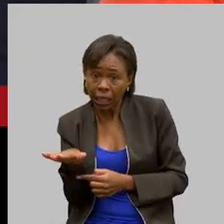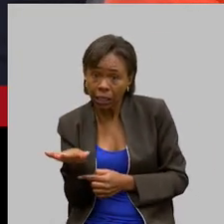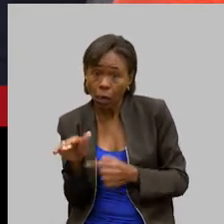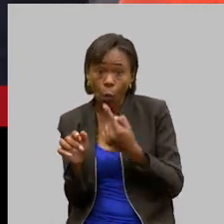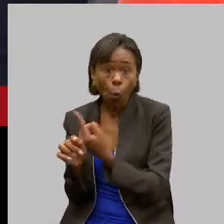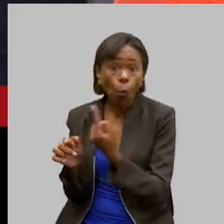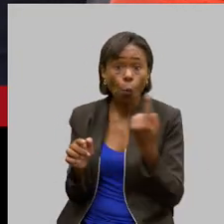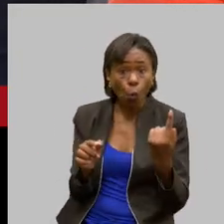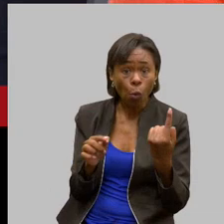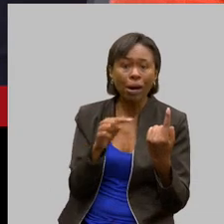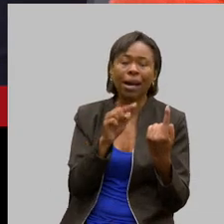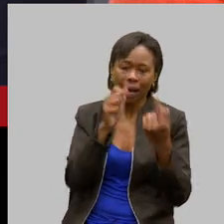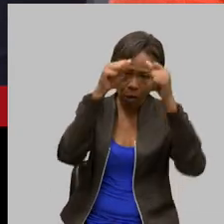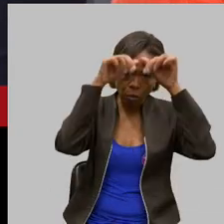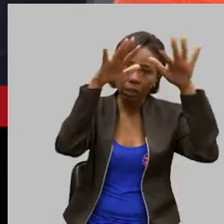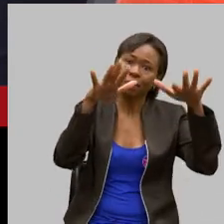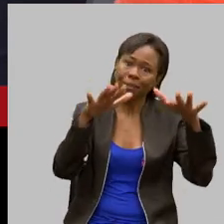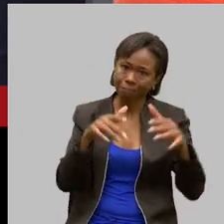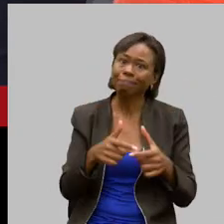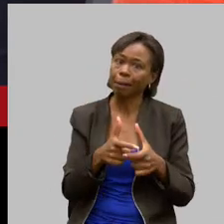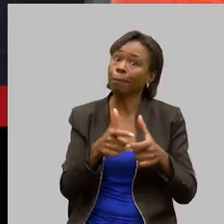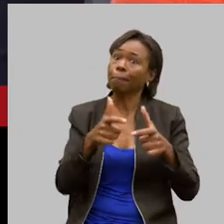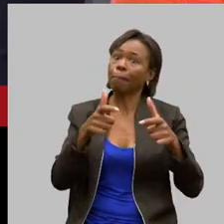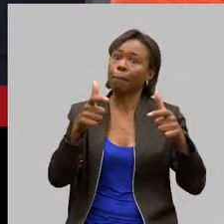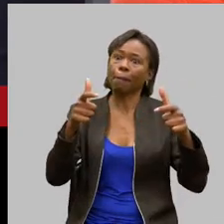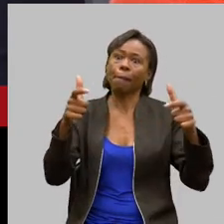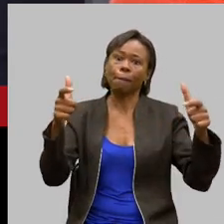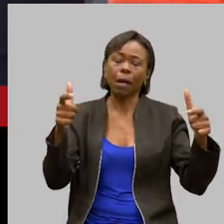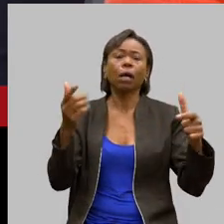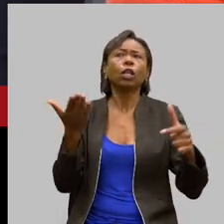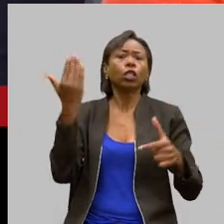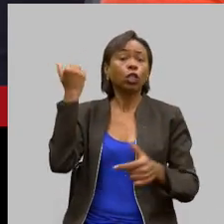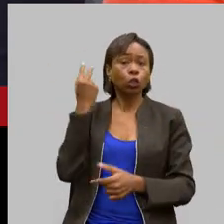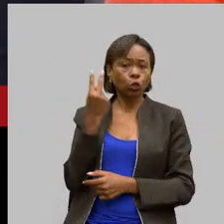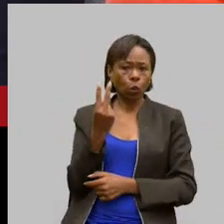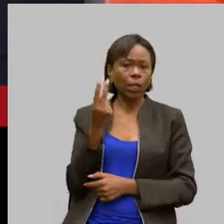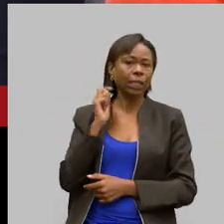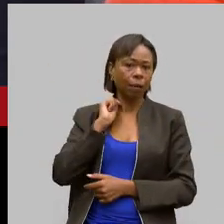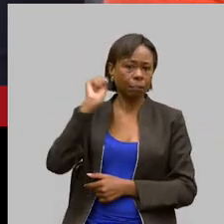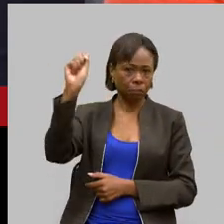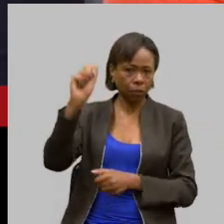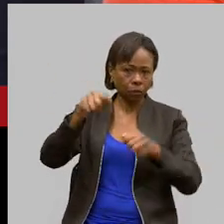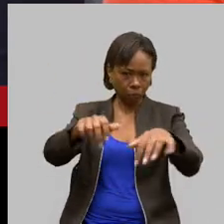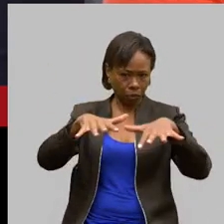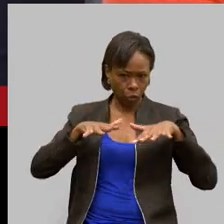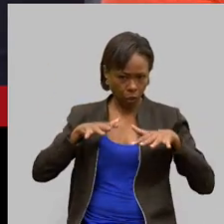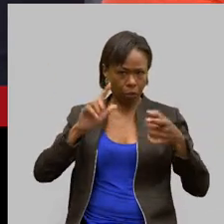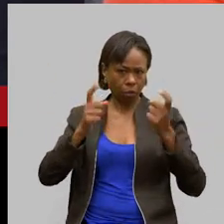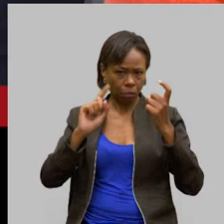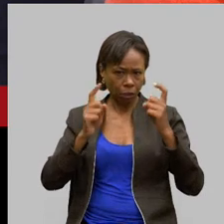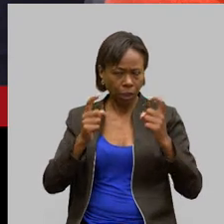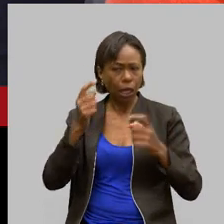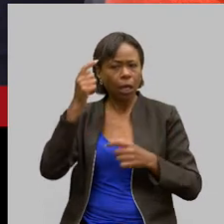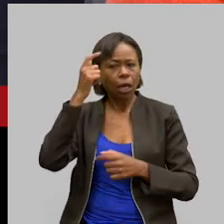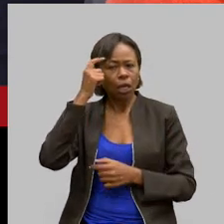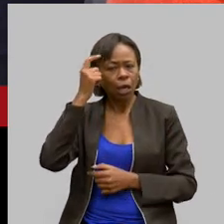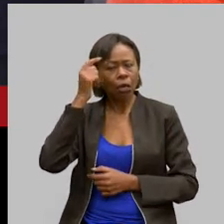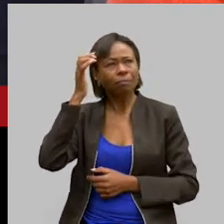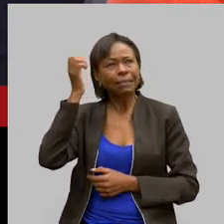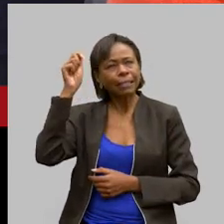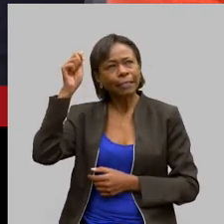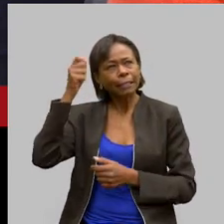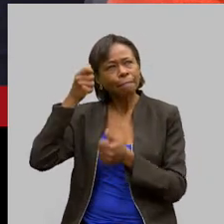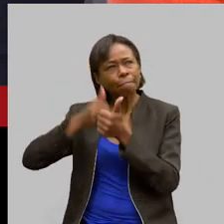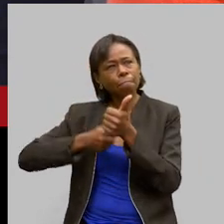autista nós aqui no dia 2 de Abril fizemos uma audiência pública e foi ficou ecoando na minha cabeça uma